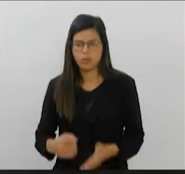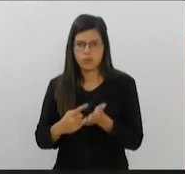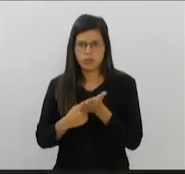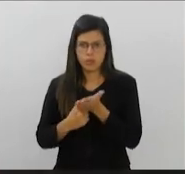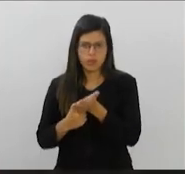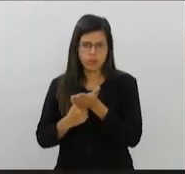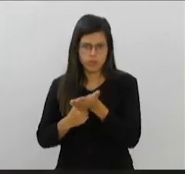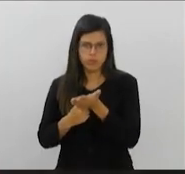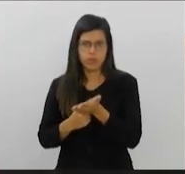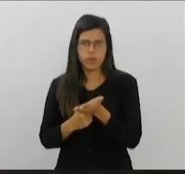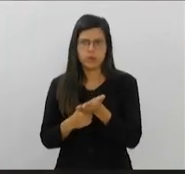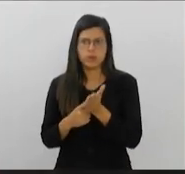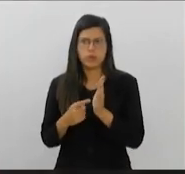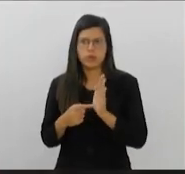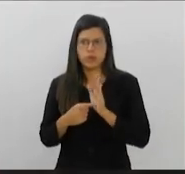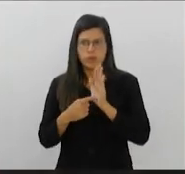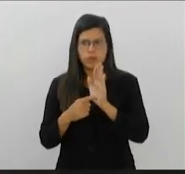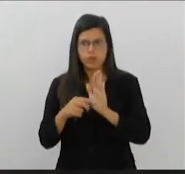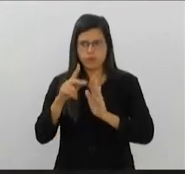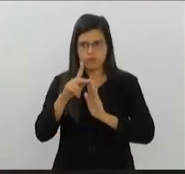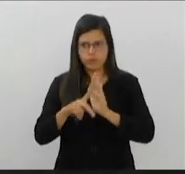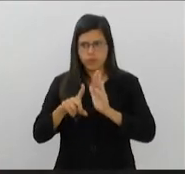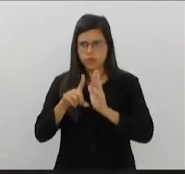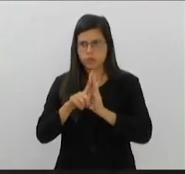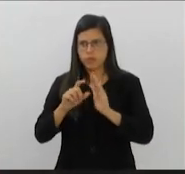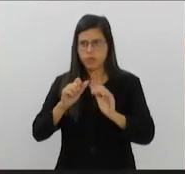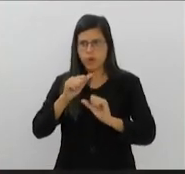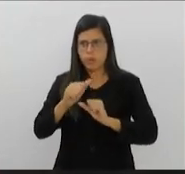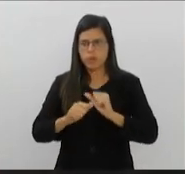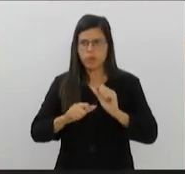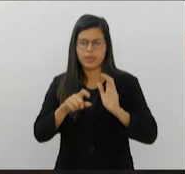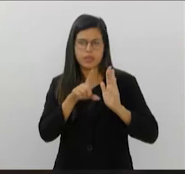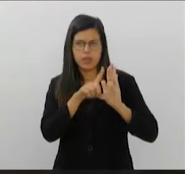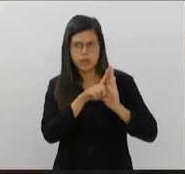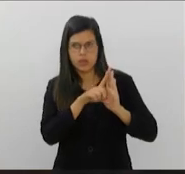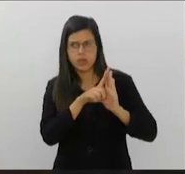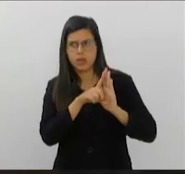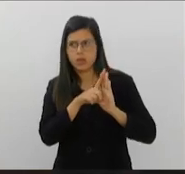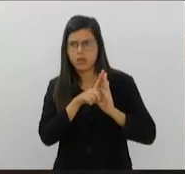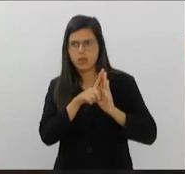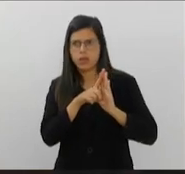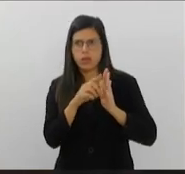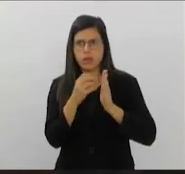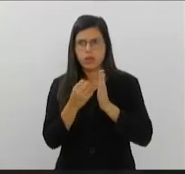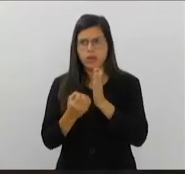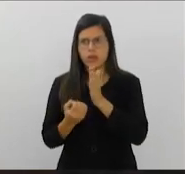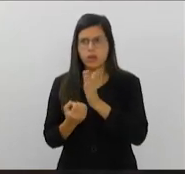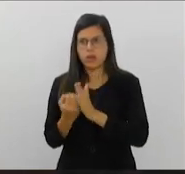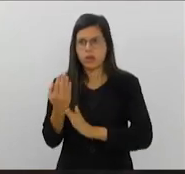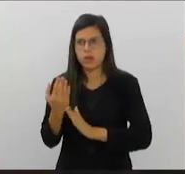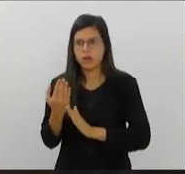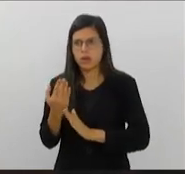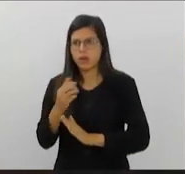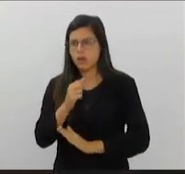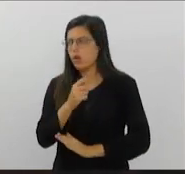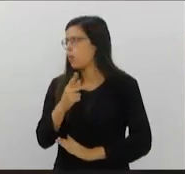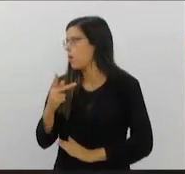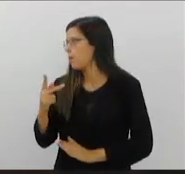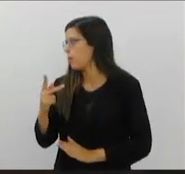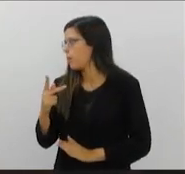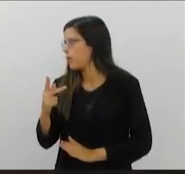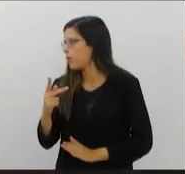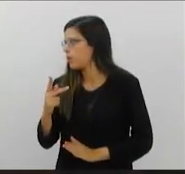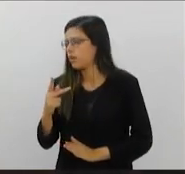em apresentar um projeto de lei para alterar essa lei e criar um aplicativo, Bernardo.